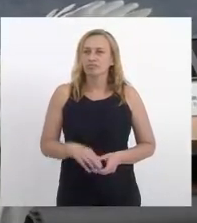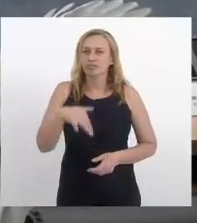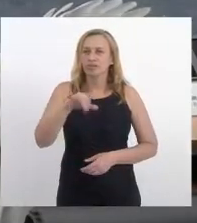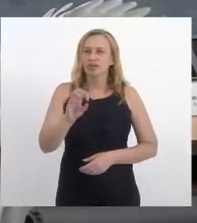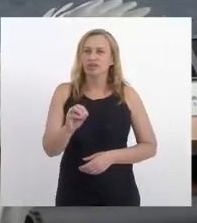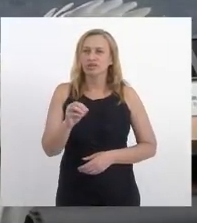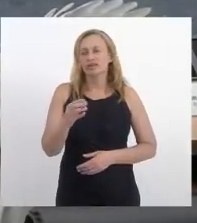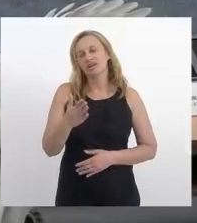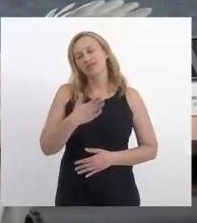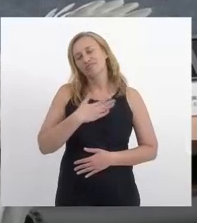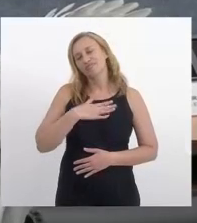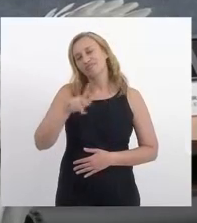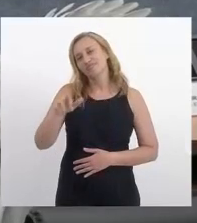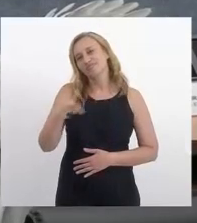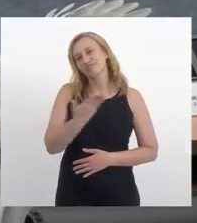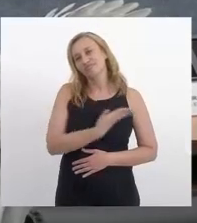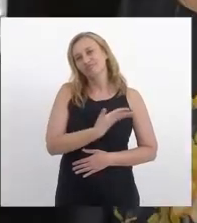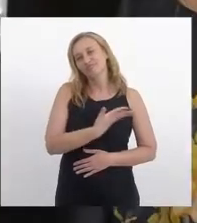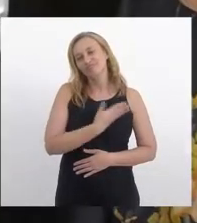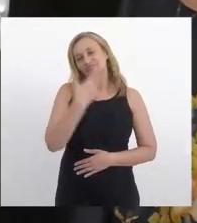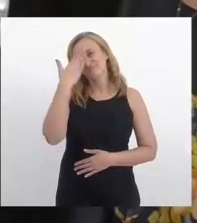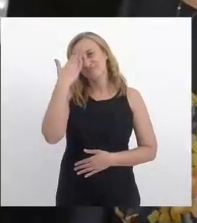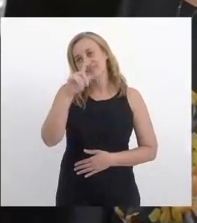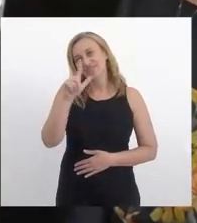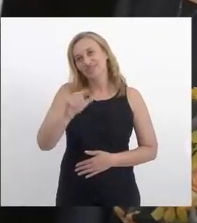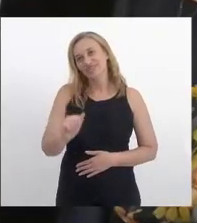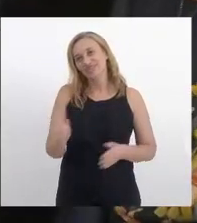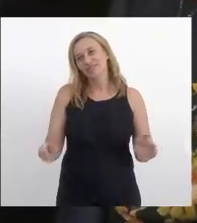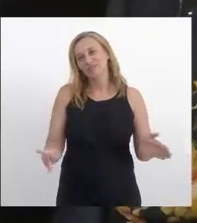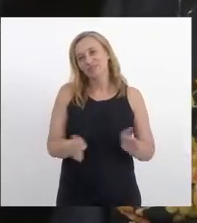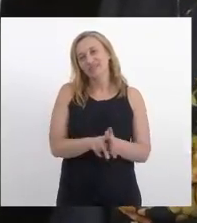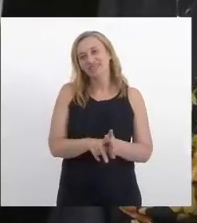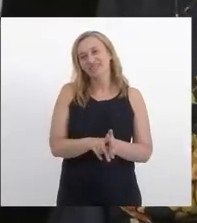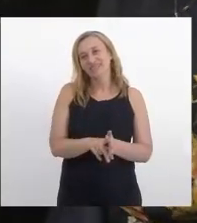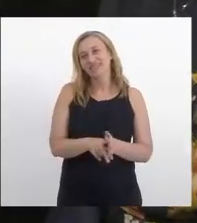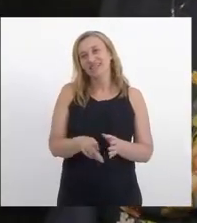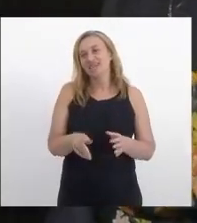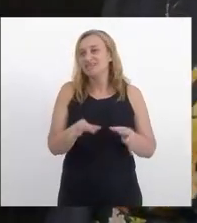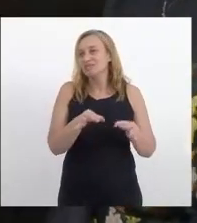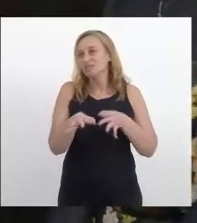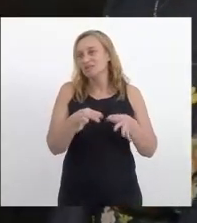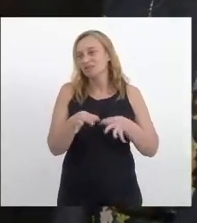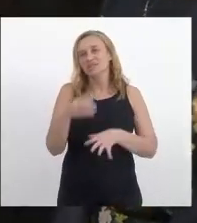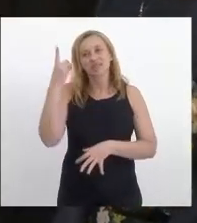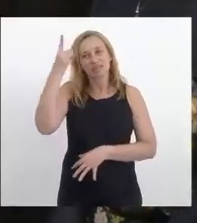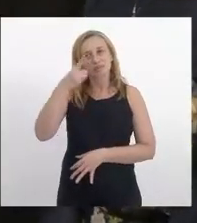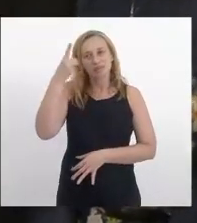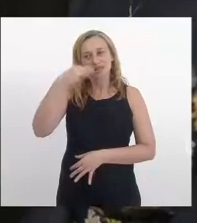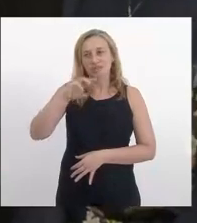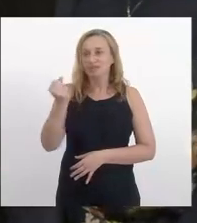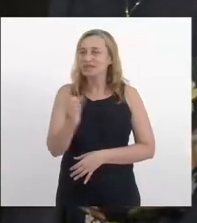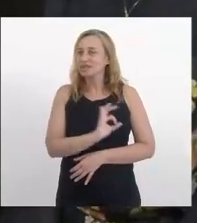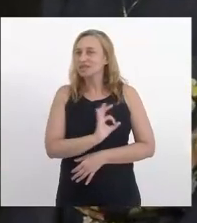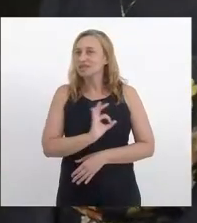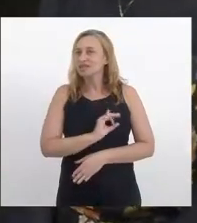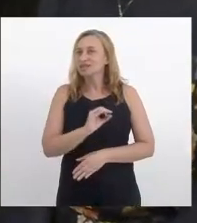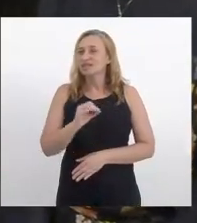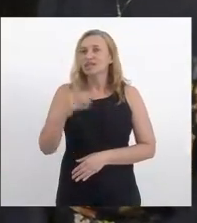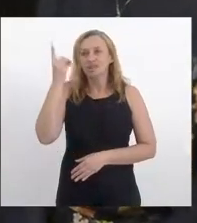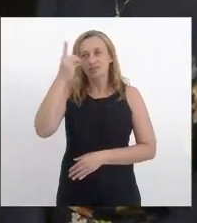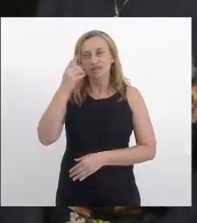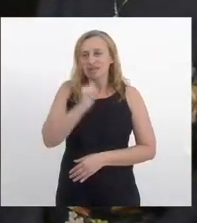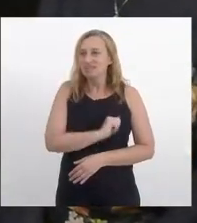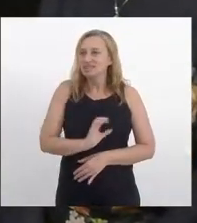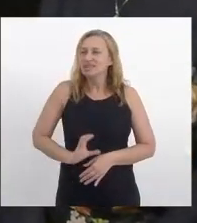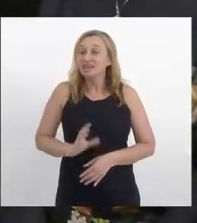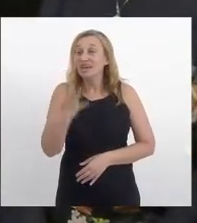Minha querida irmã e amiga Luzia Lacerda, muito obrigado por poder participar desse projeto. Deputada Marta Rocha, deputado André,